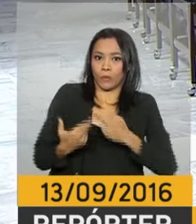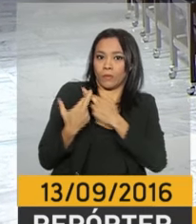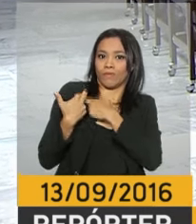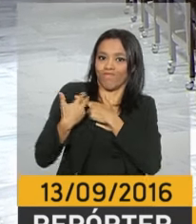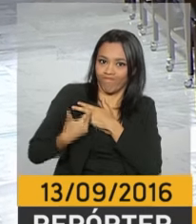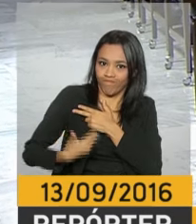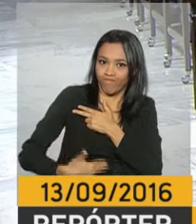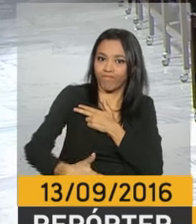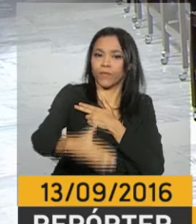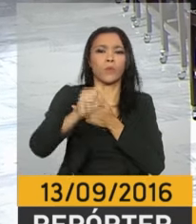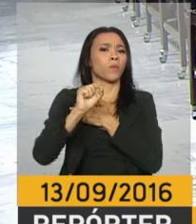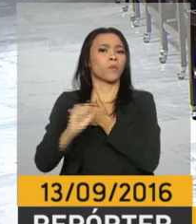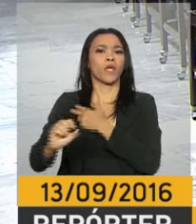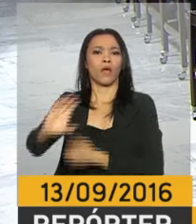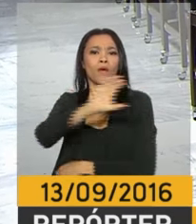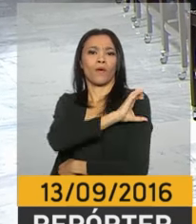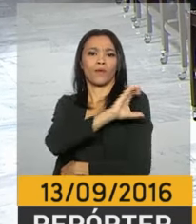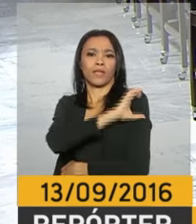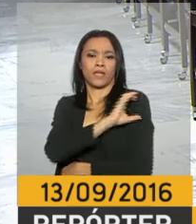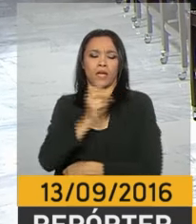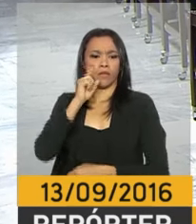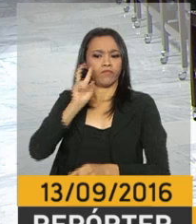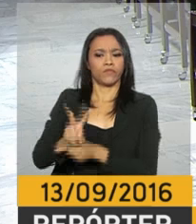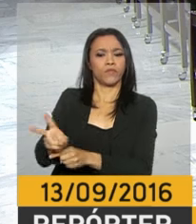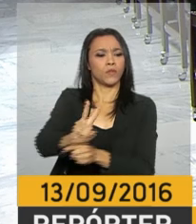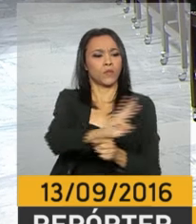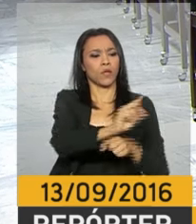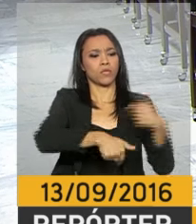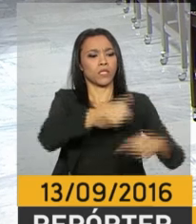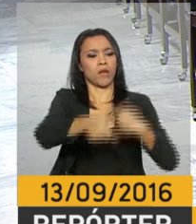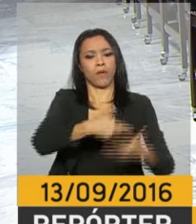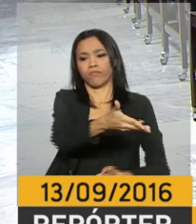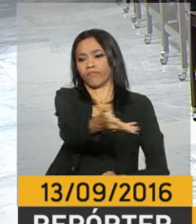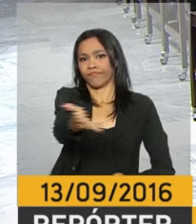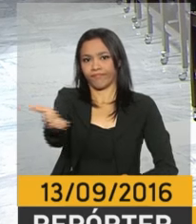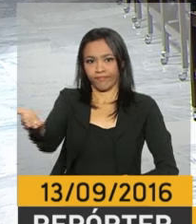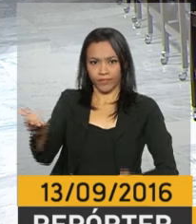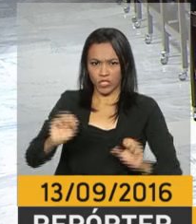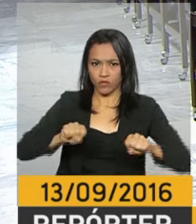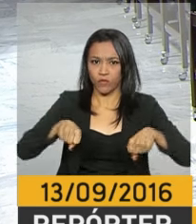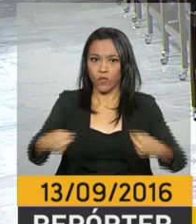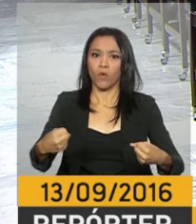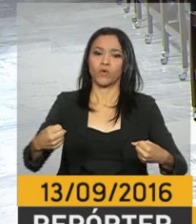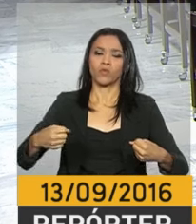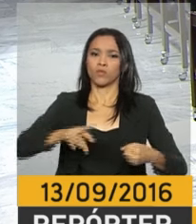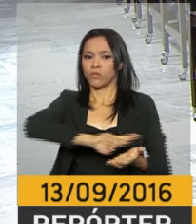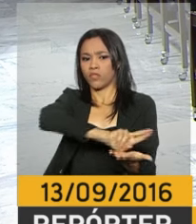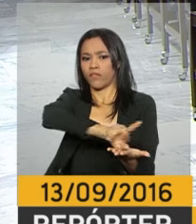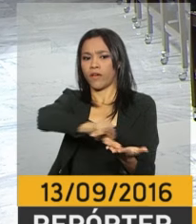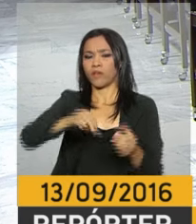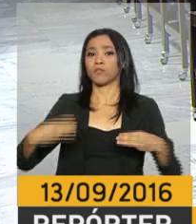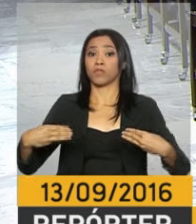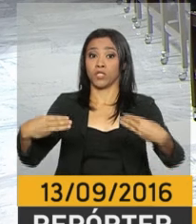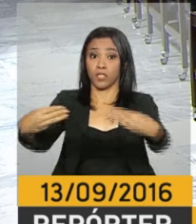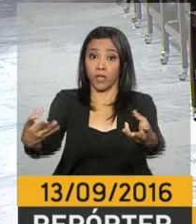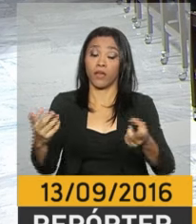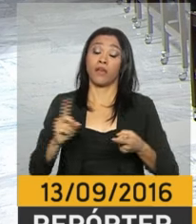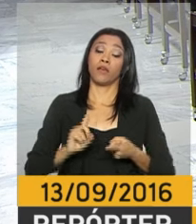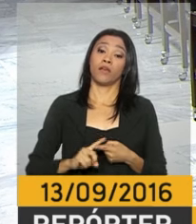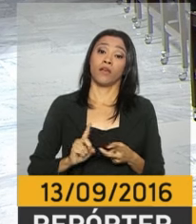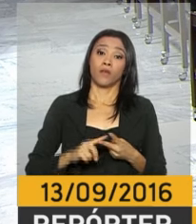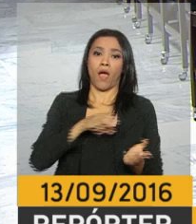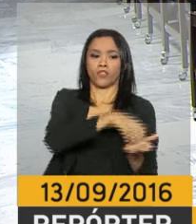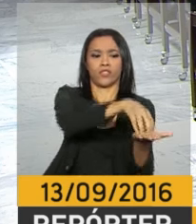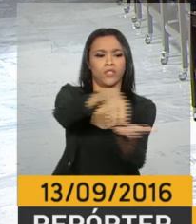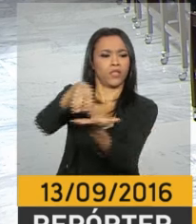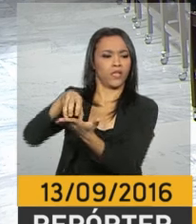eh coordenar supervisionar todo o esforço dos Ministérios das agências eh numa